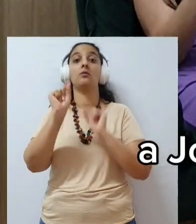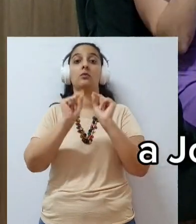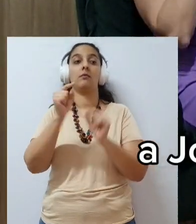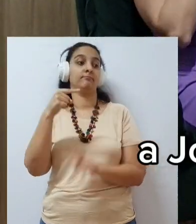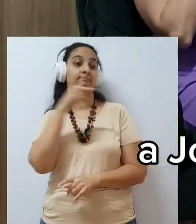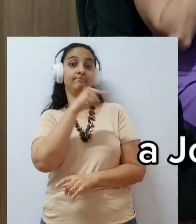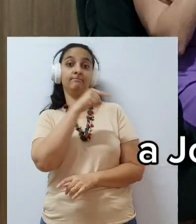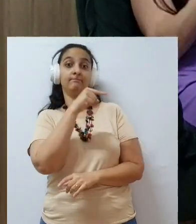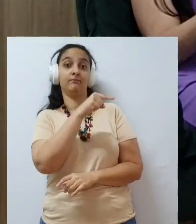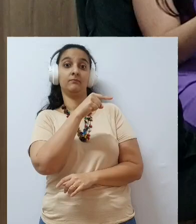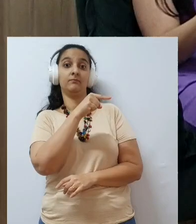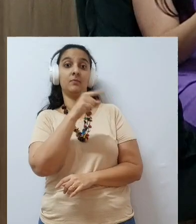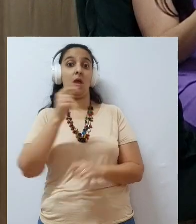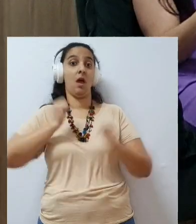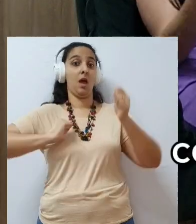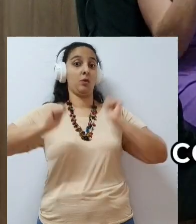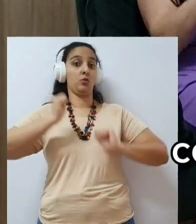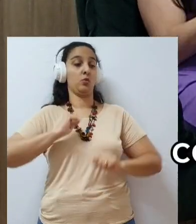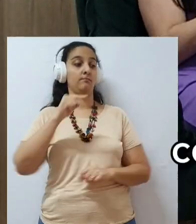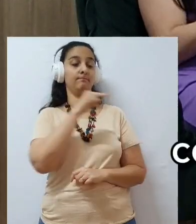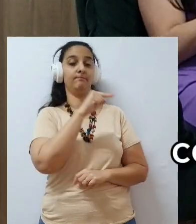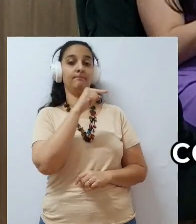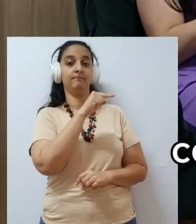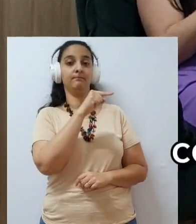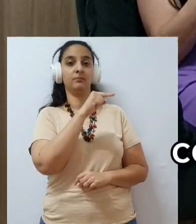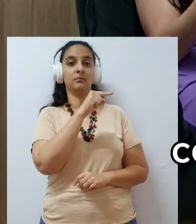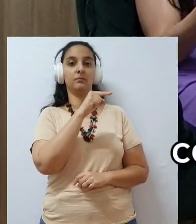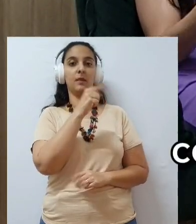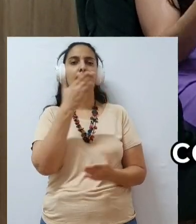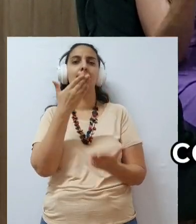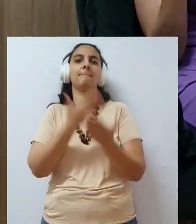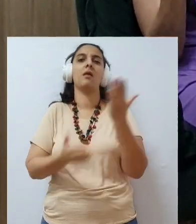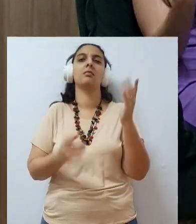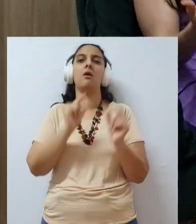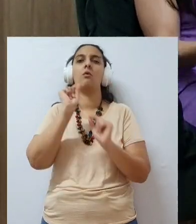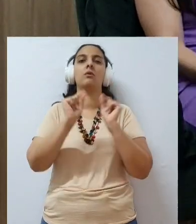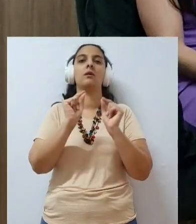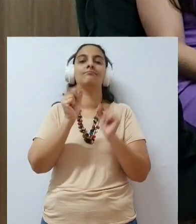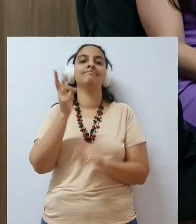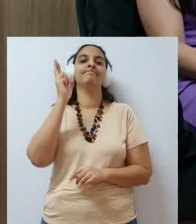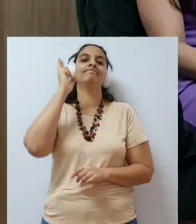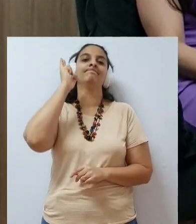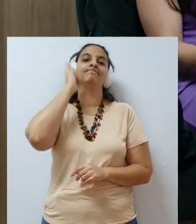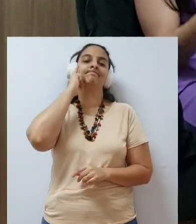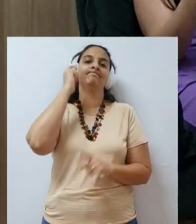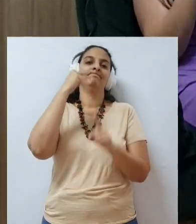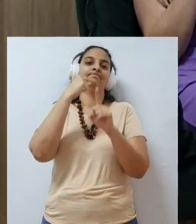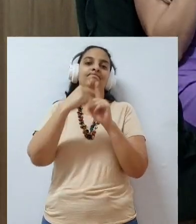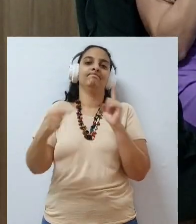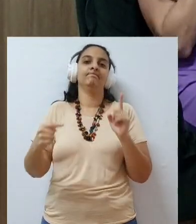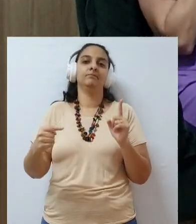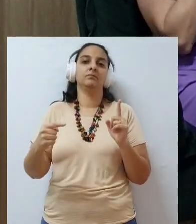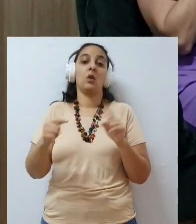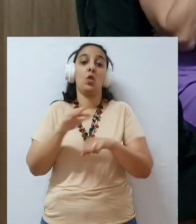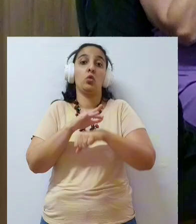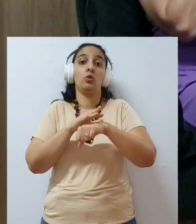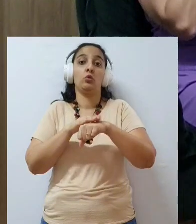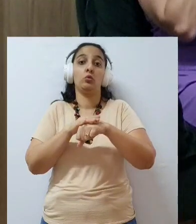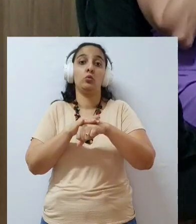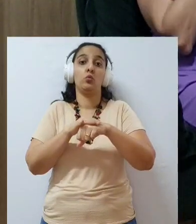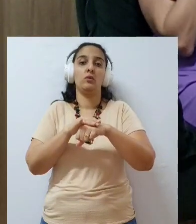auditiva unilateral com uma doença, por causa de uma doença, com os 18 anos de idade. Ela faz uso de